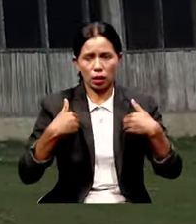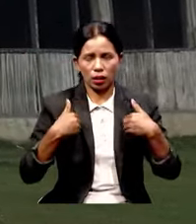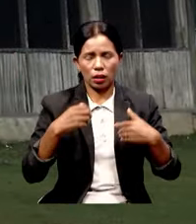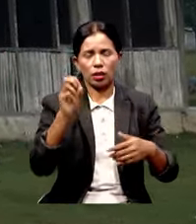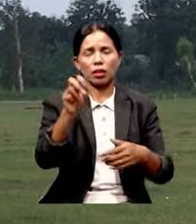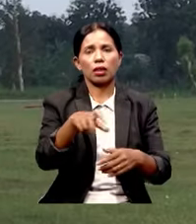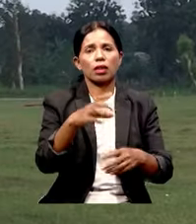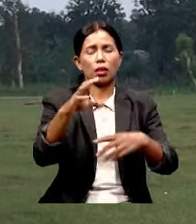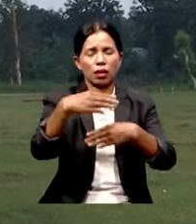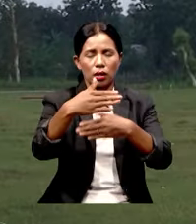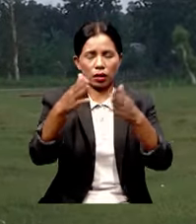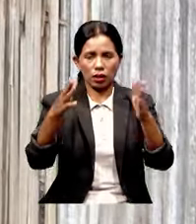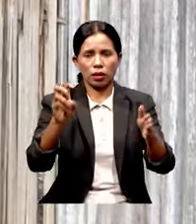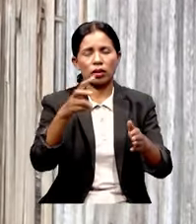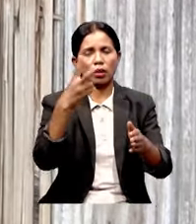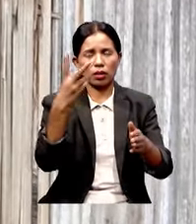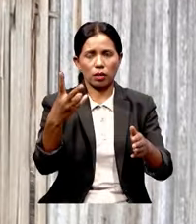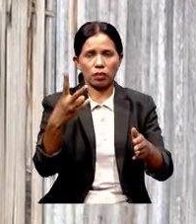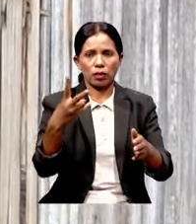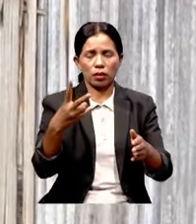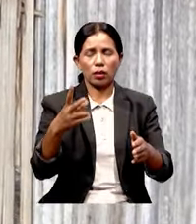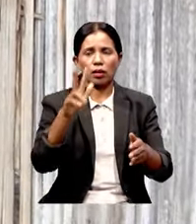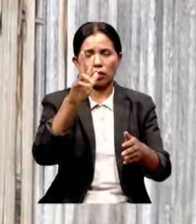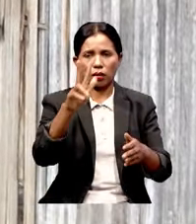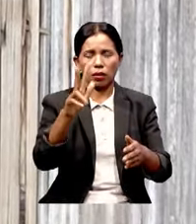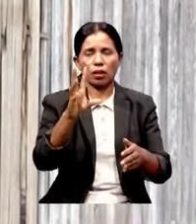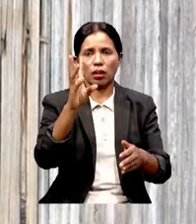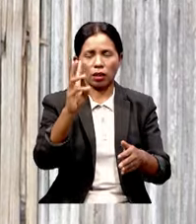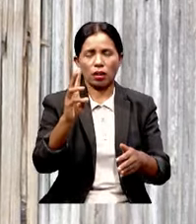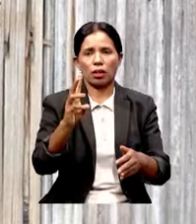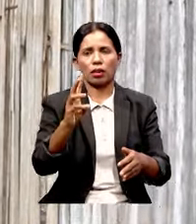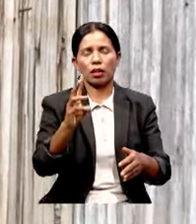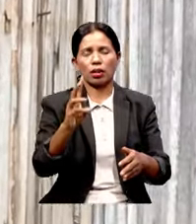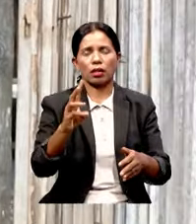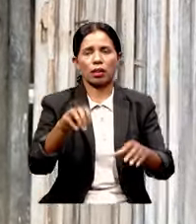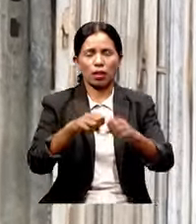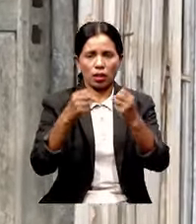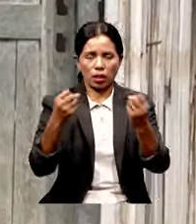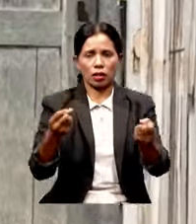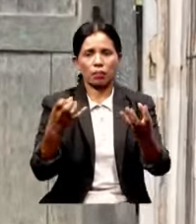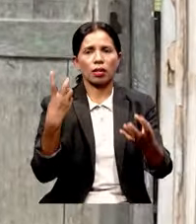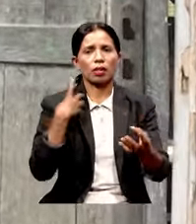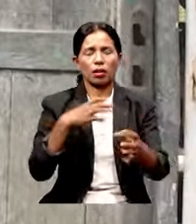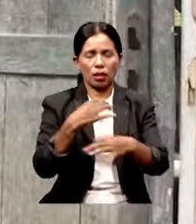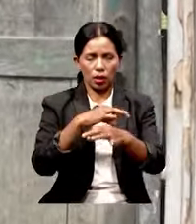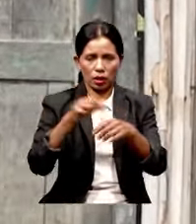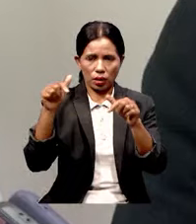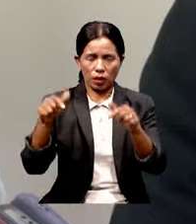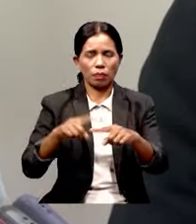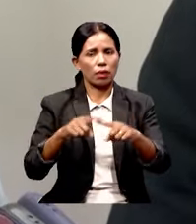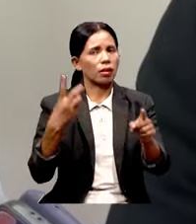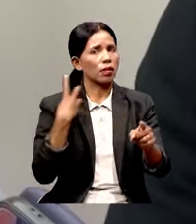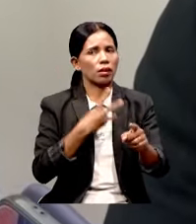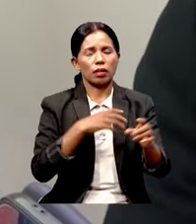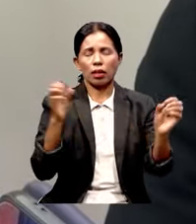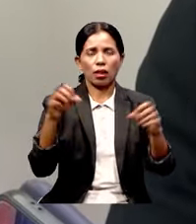salas de aulas. Se iha sala de aula tolo ou canen maka estragos maka este tebes ita hadia hene mai be ita hadia